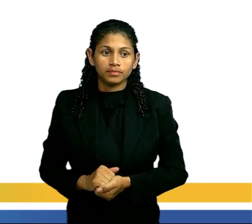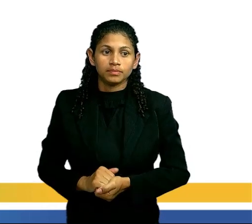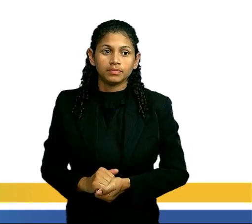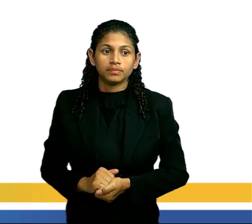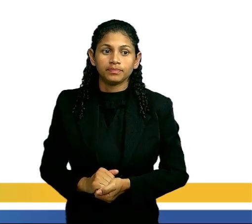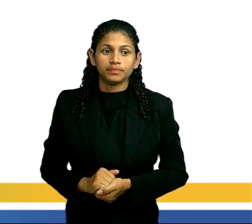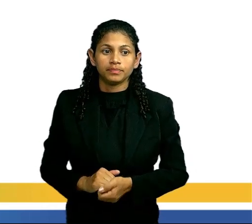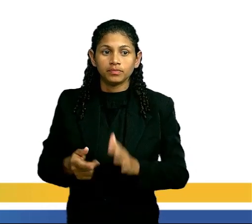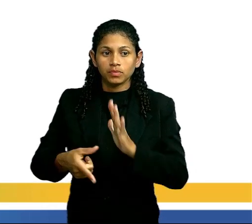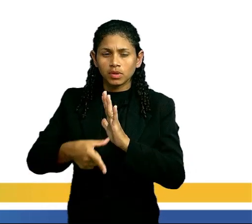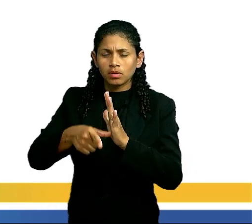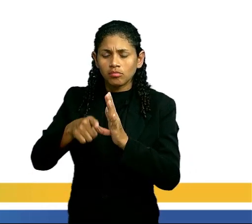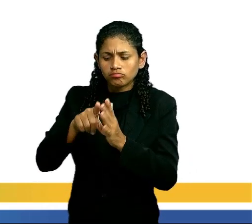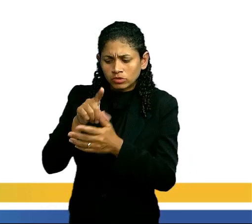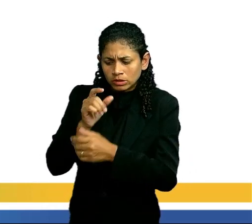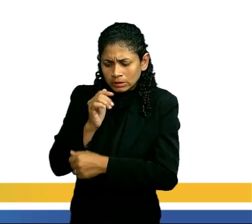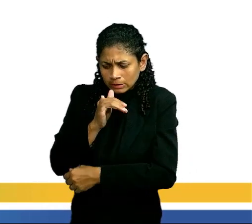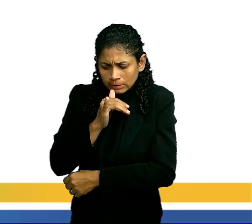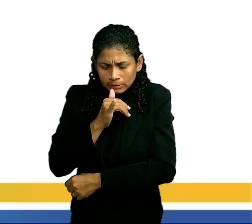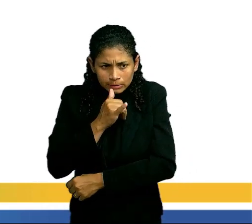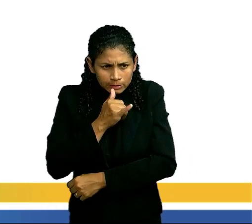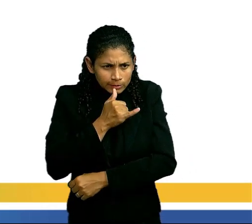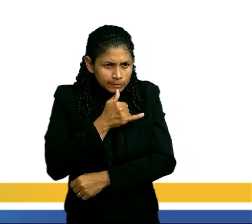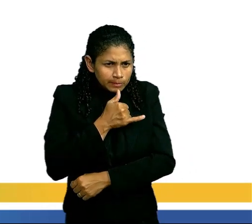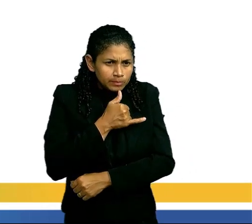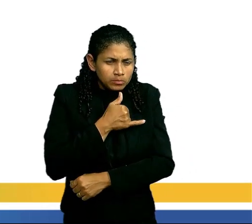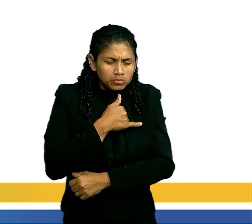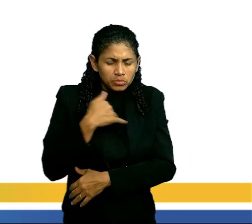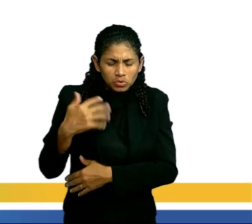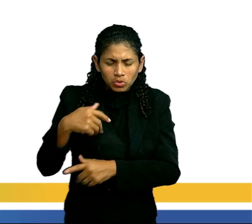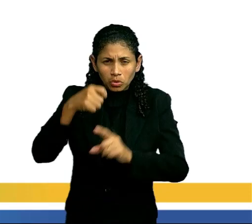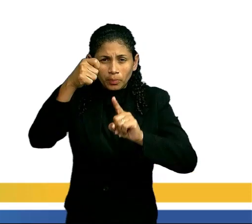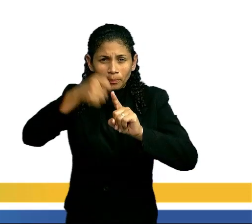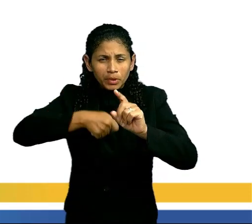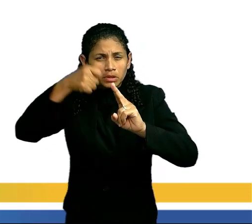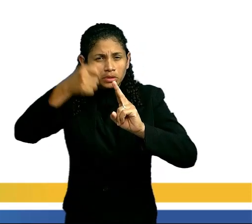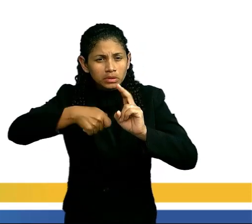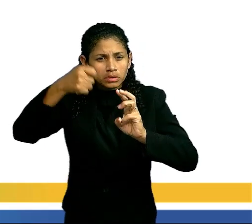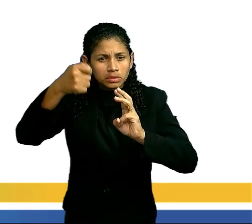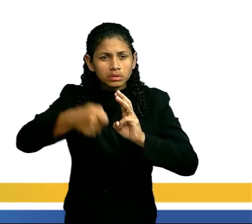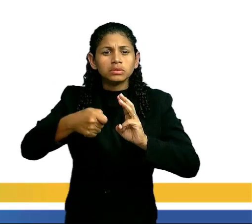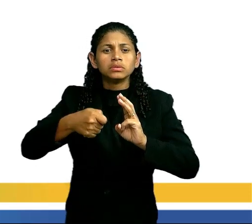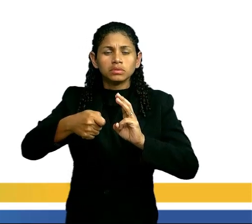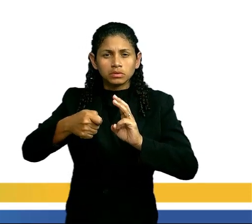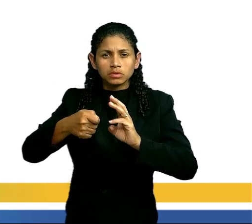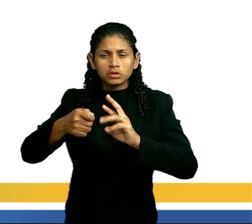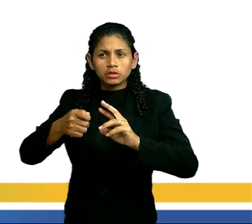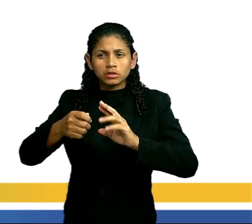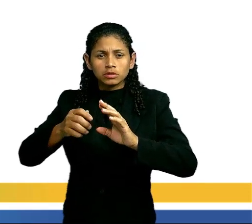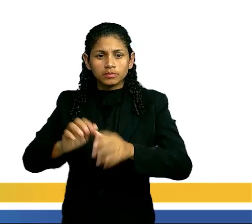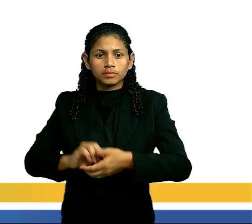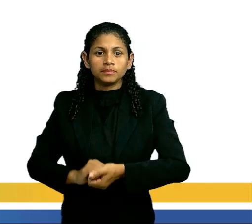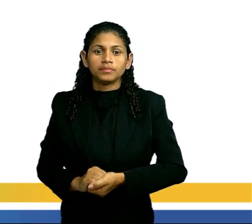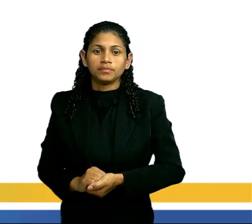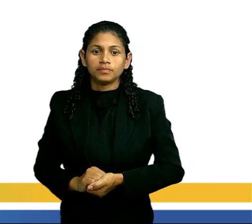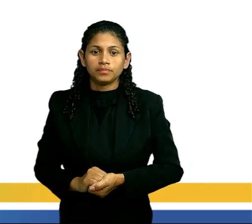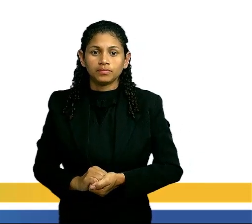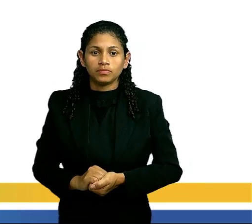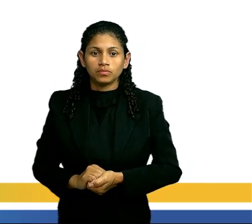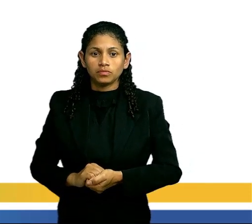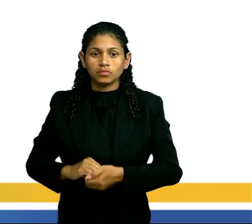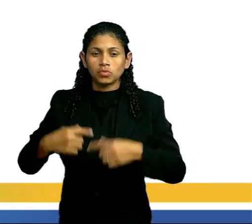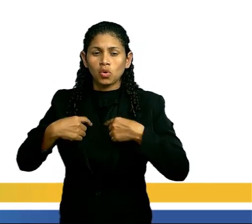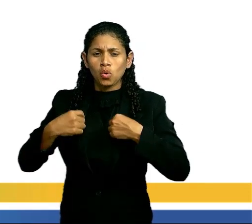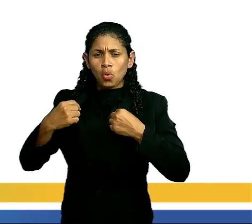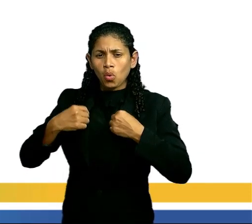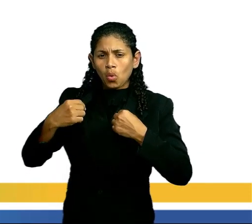Antes acuado e abatido pelos longos meses de revolta dos coletes amarelos em cidades da França, com direito a